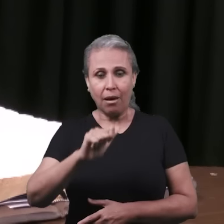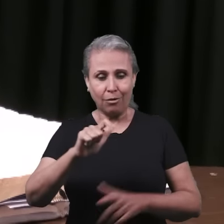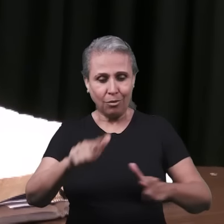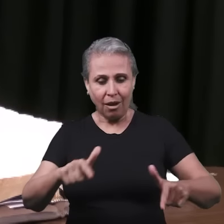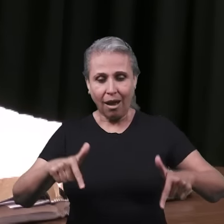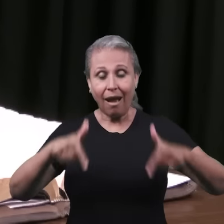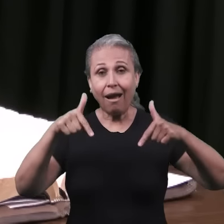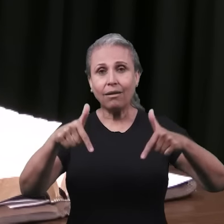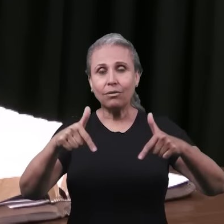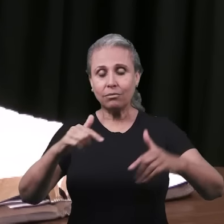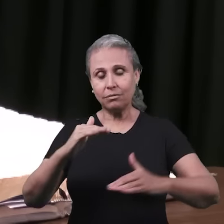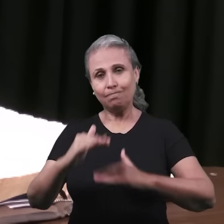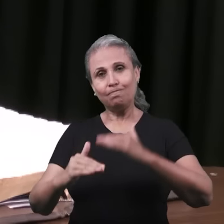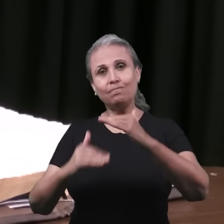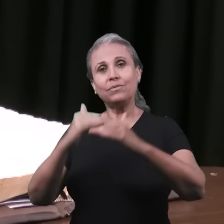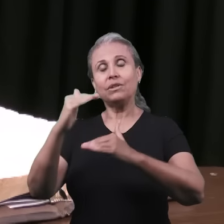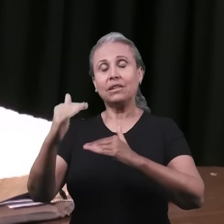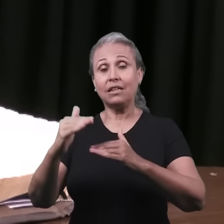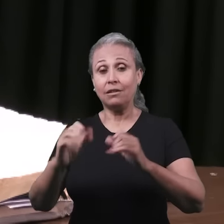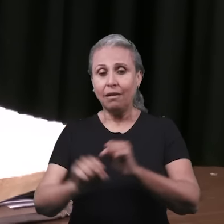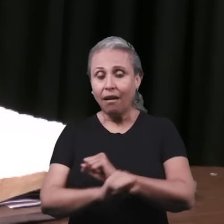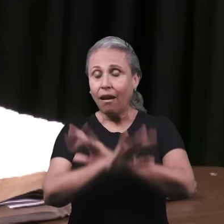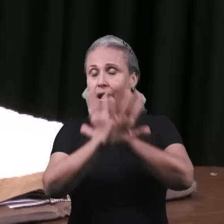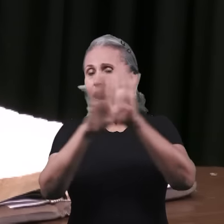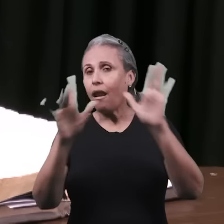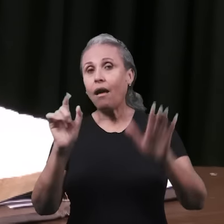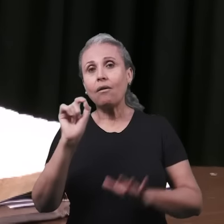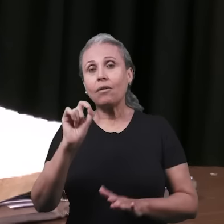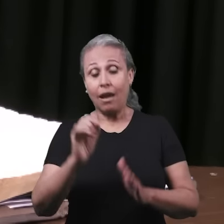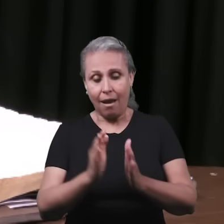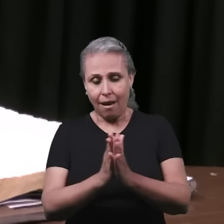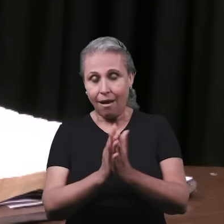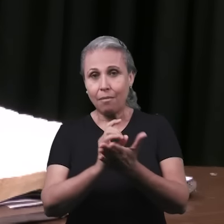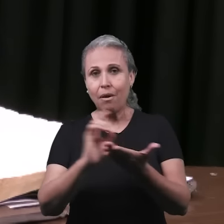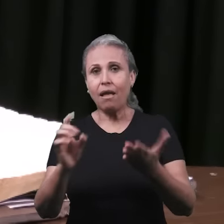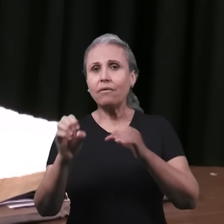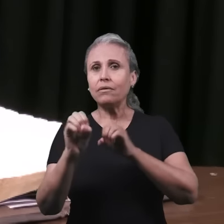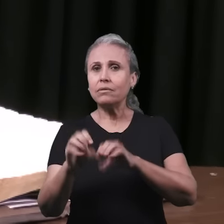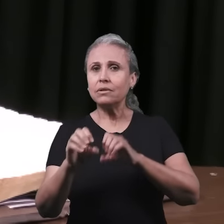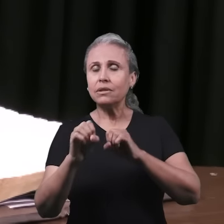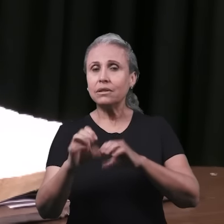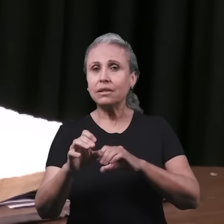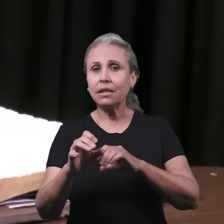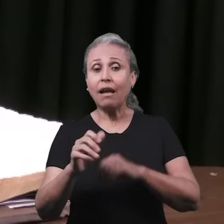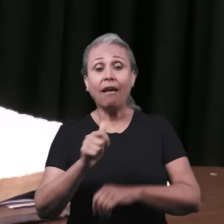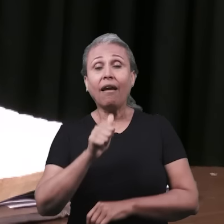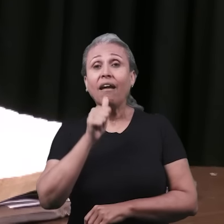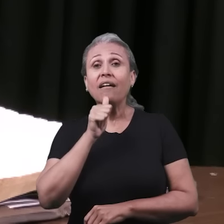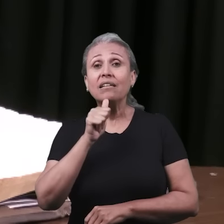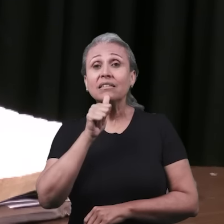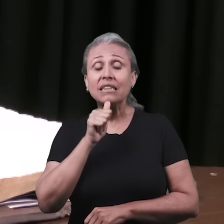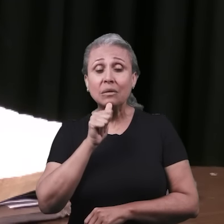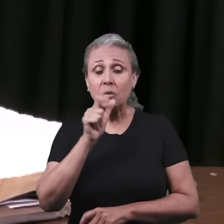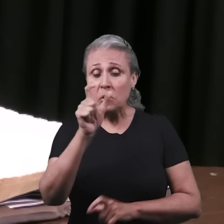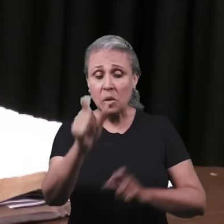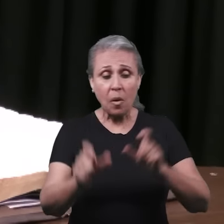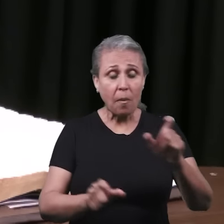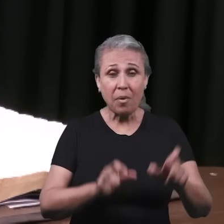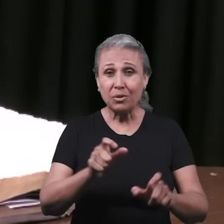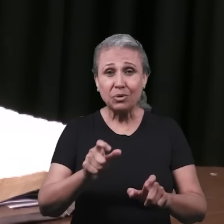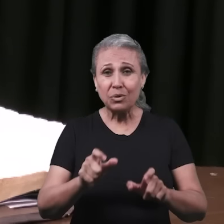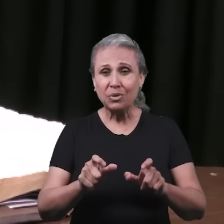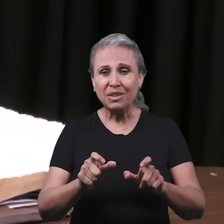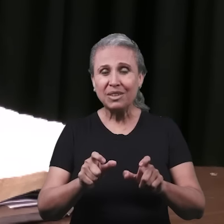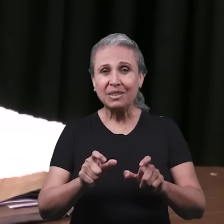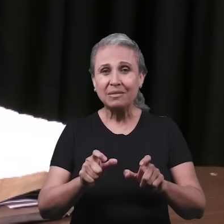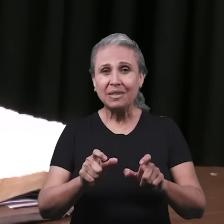fica muito claro, né, Tiago, que a Bíblia ela nos ensina também com exemplos de pessoas que não